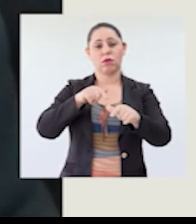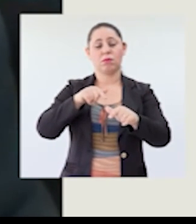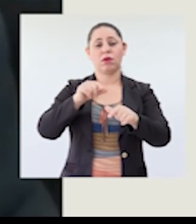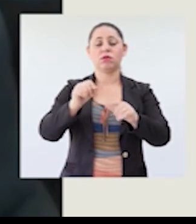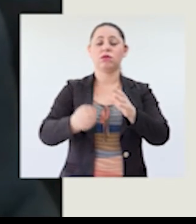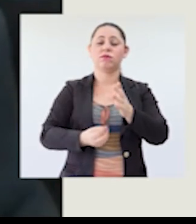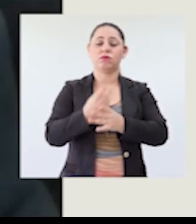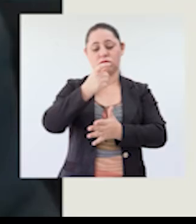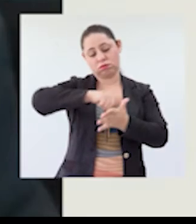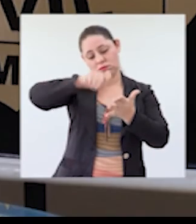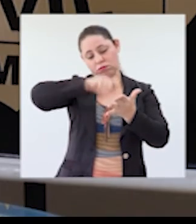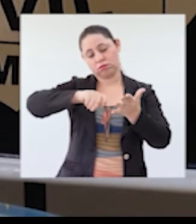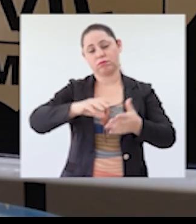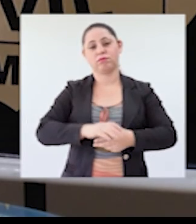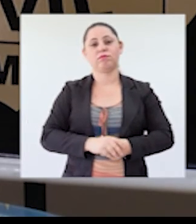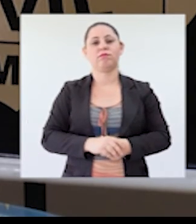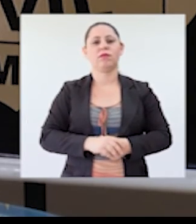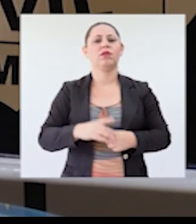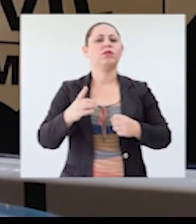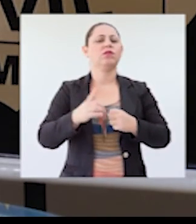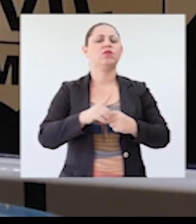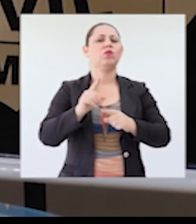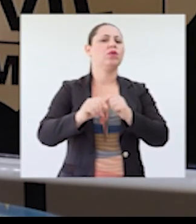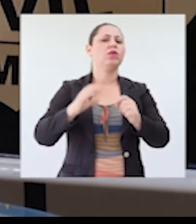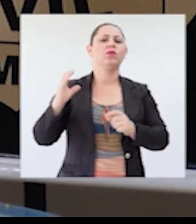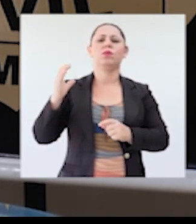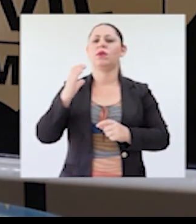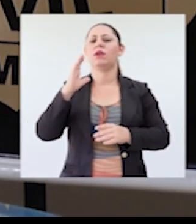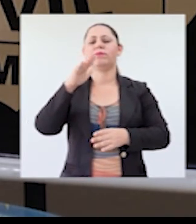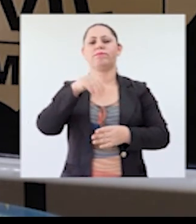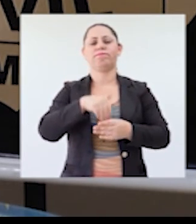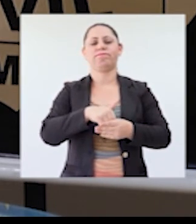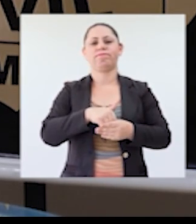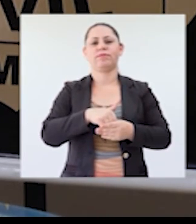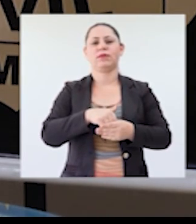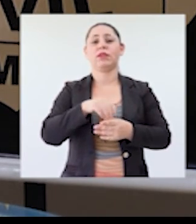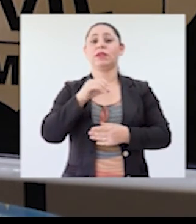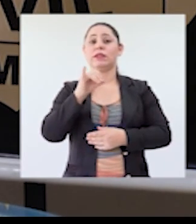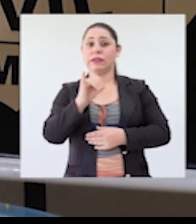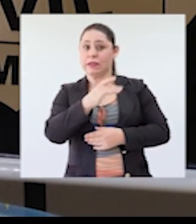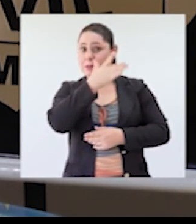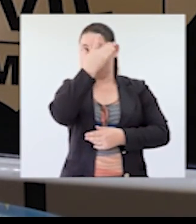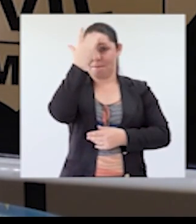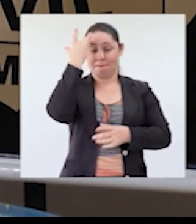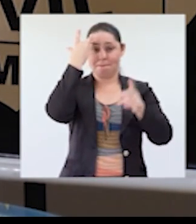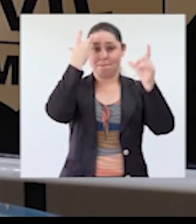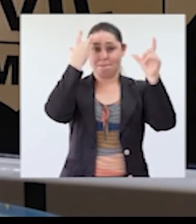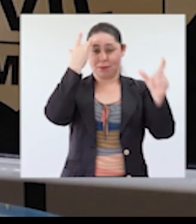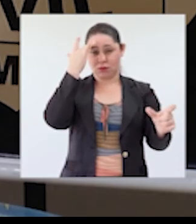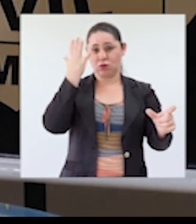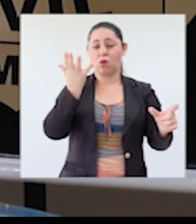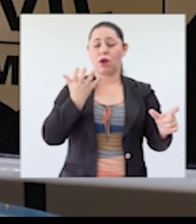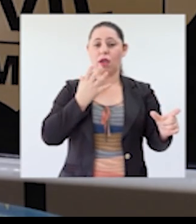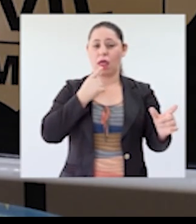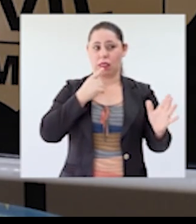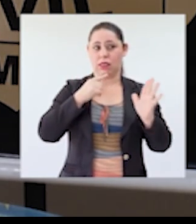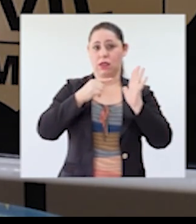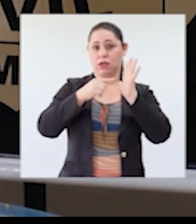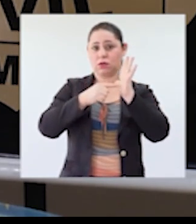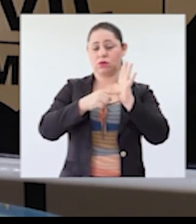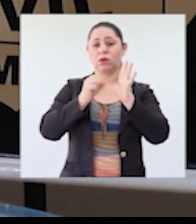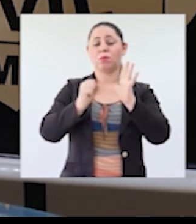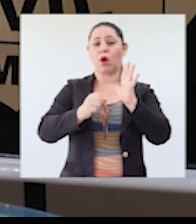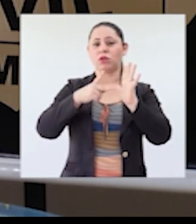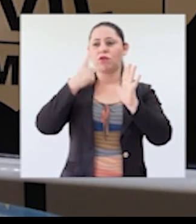que foi expedido. E, doutor, em relação aos crimes eleitorais, caso um cidadão queira fazer uma denúncia,